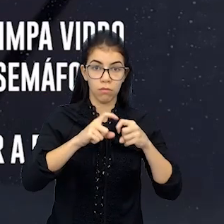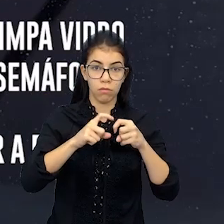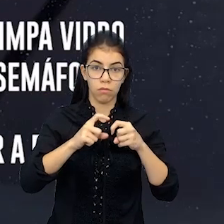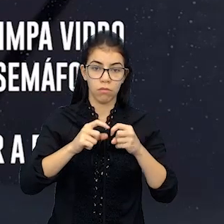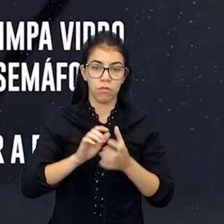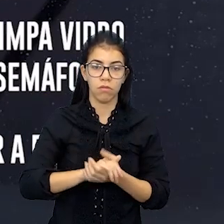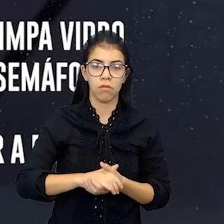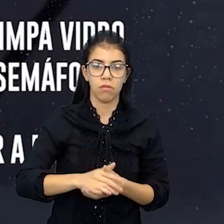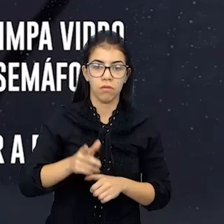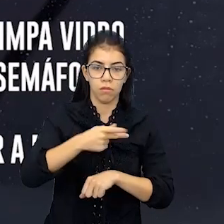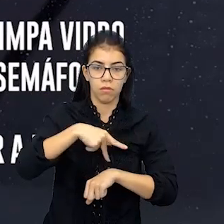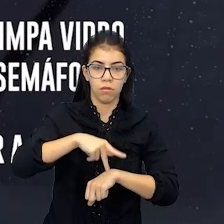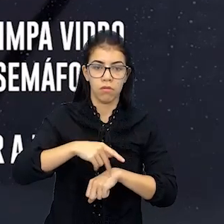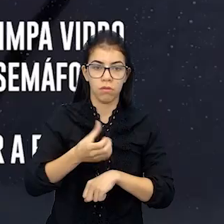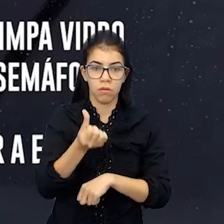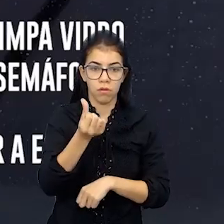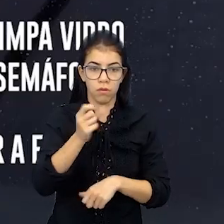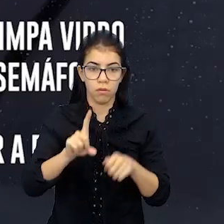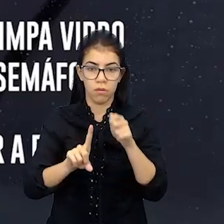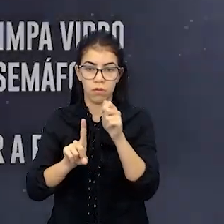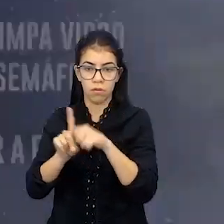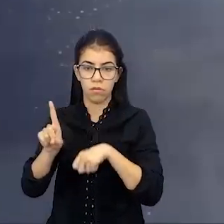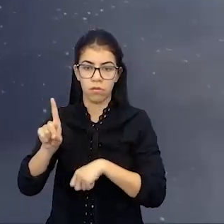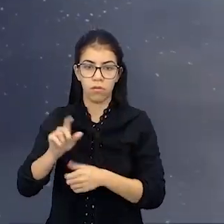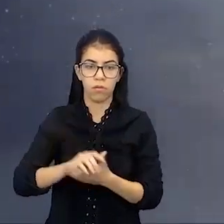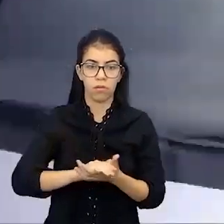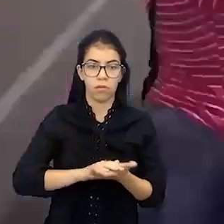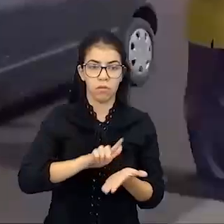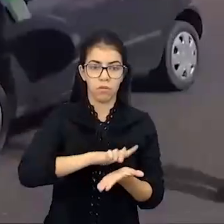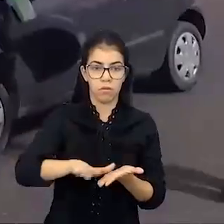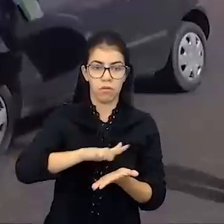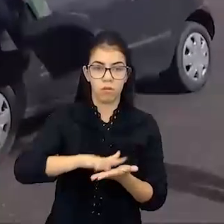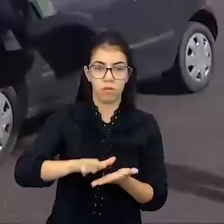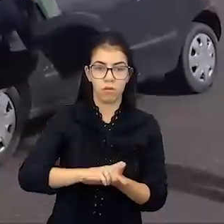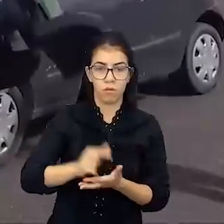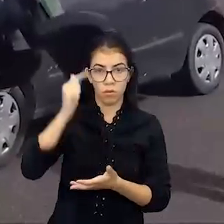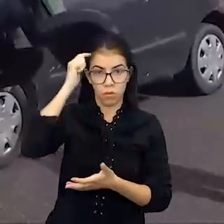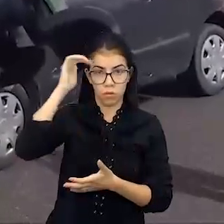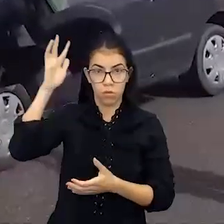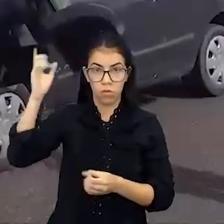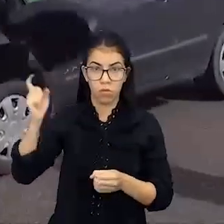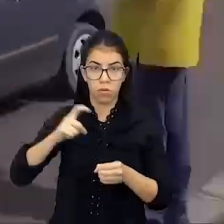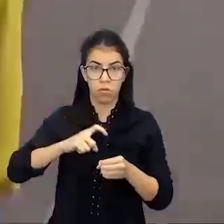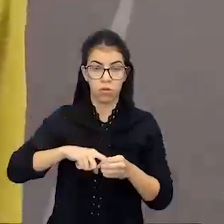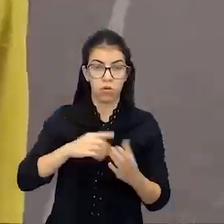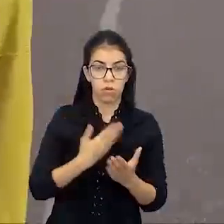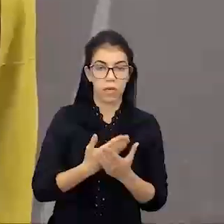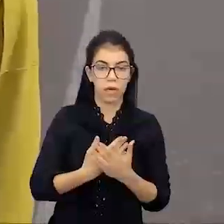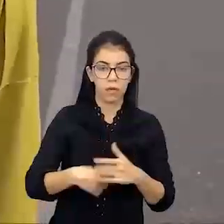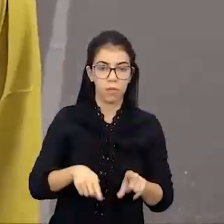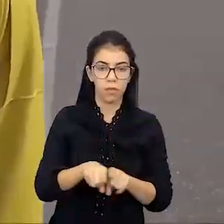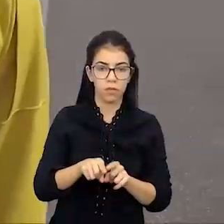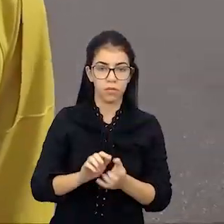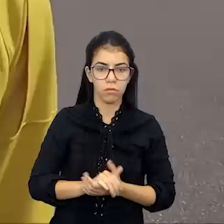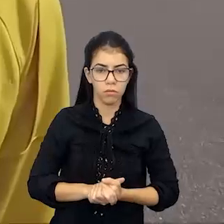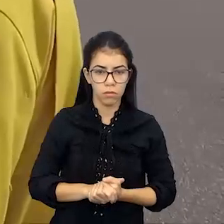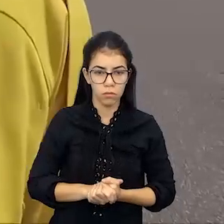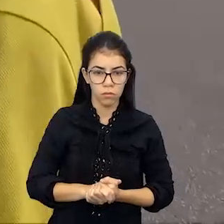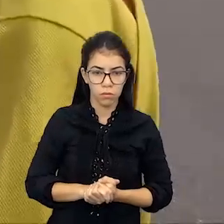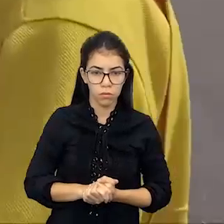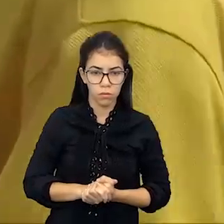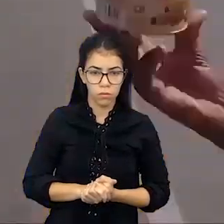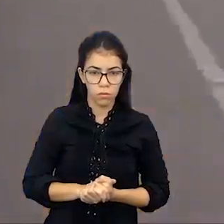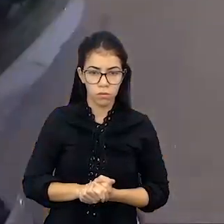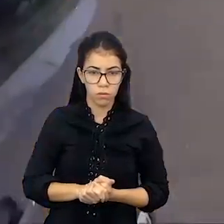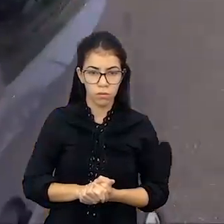meses limpa vidro nos semáforos. Sonha em voltar a estudar. Una empresa en Bueno, Venezuela, quiero un futuro una mejor empresa de para construcción. mí, para mi hija, conseguir un